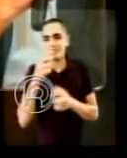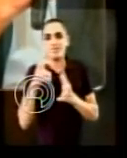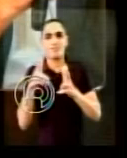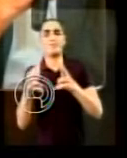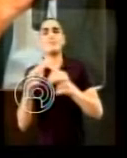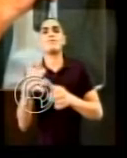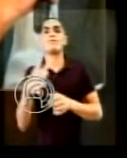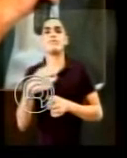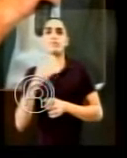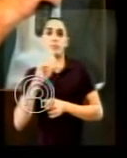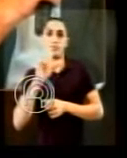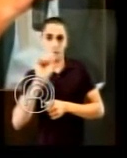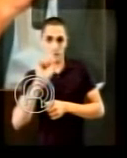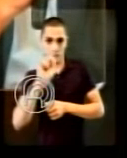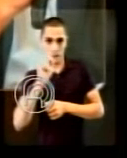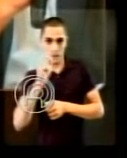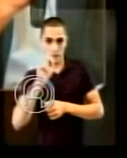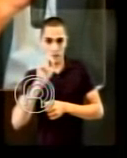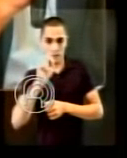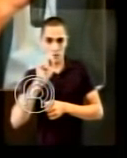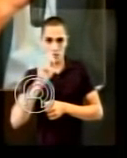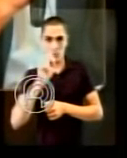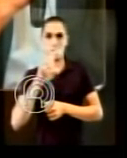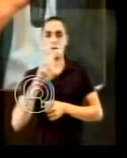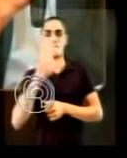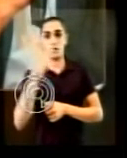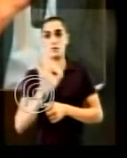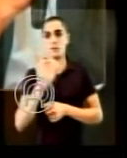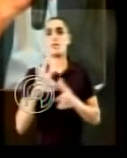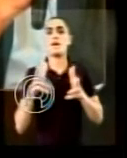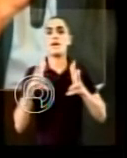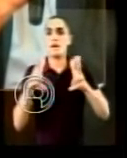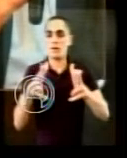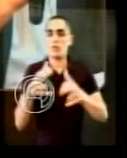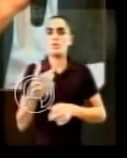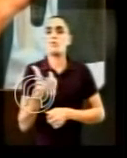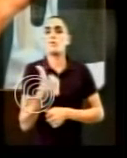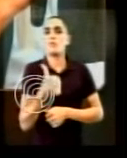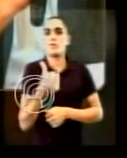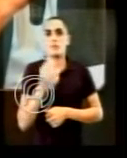85% foram testados, que corresponde a